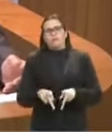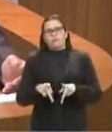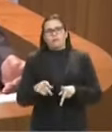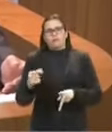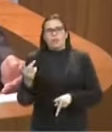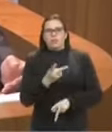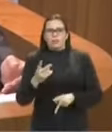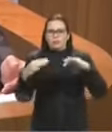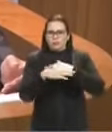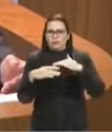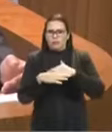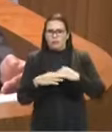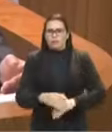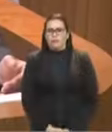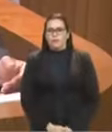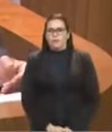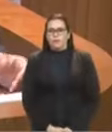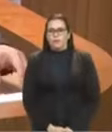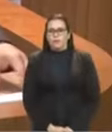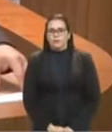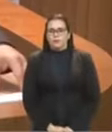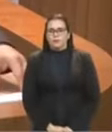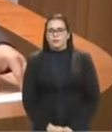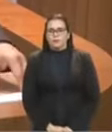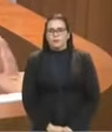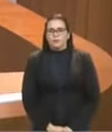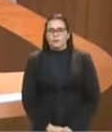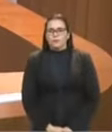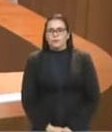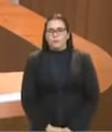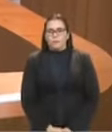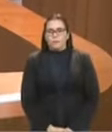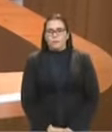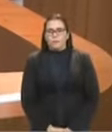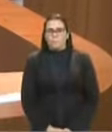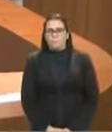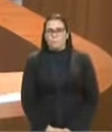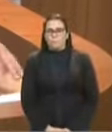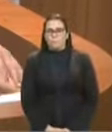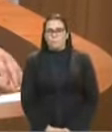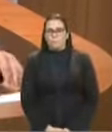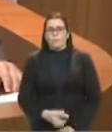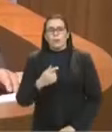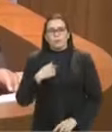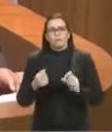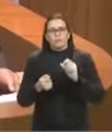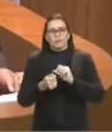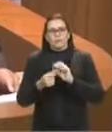principalmente das duas cidades, e trazendo o tema aqui para as entidades competentes. Então, estou fazendo a indicação